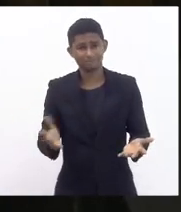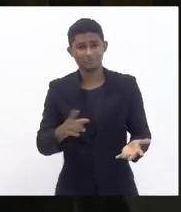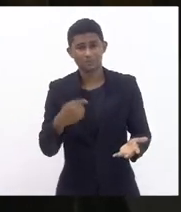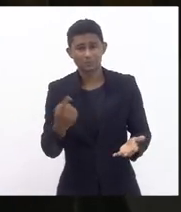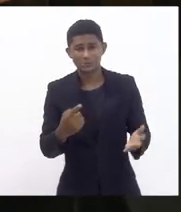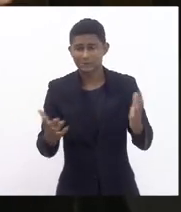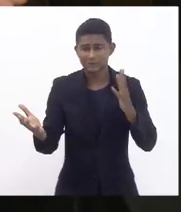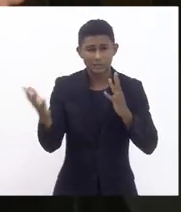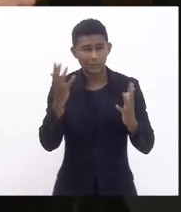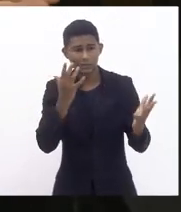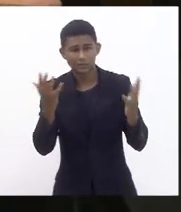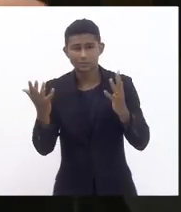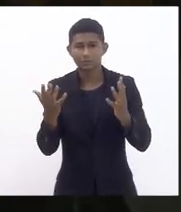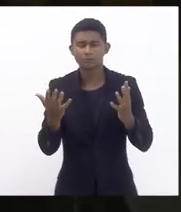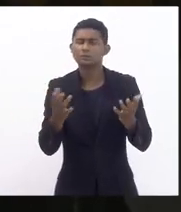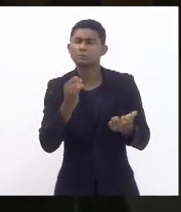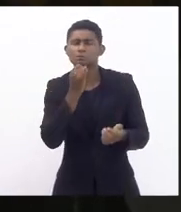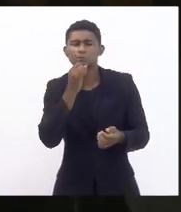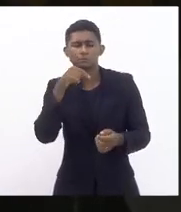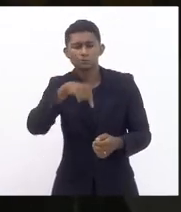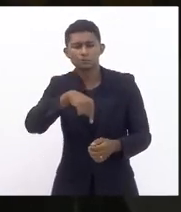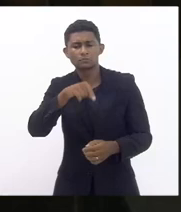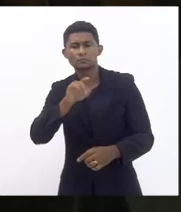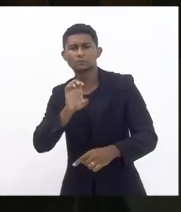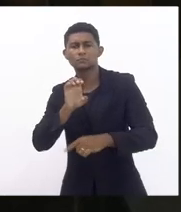Aí a gente vem para o governo do Estado,